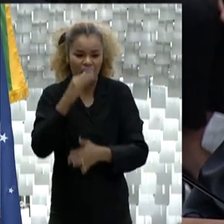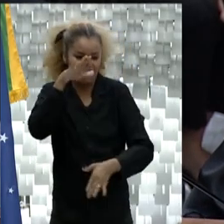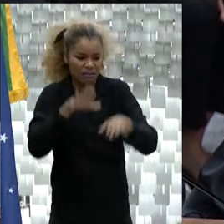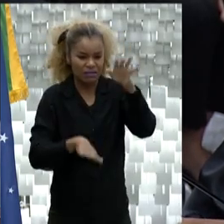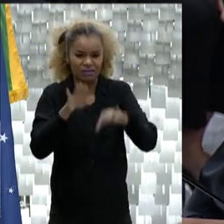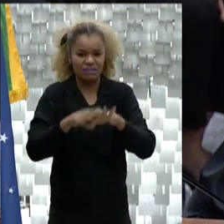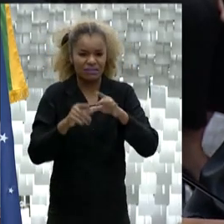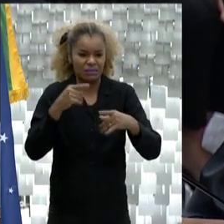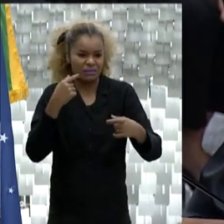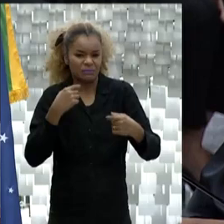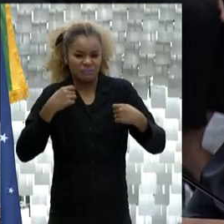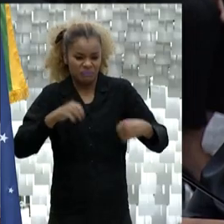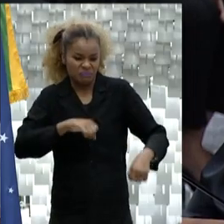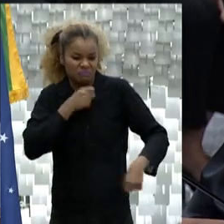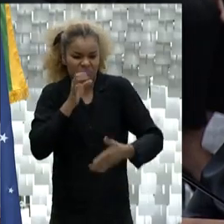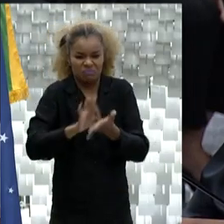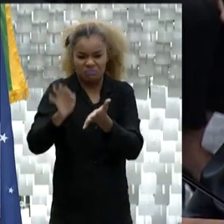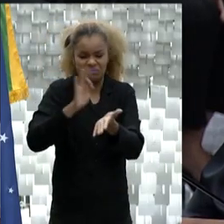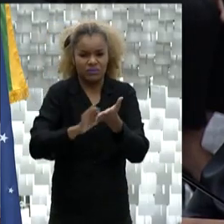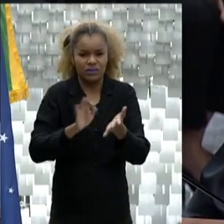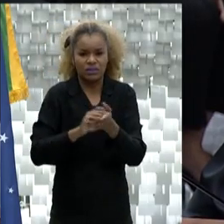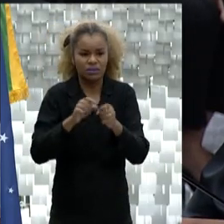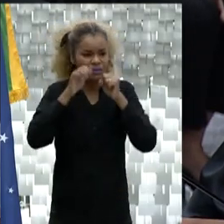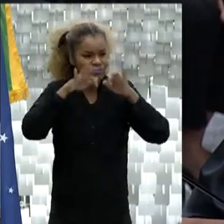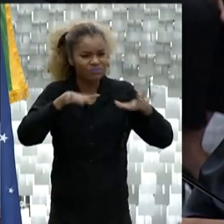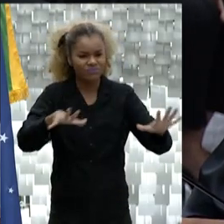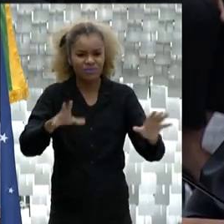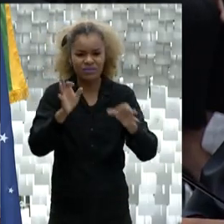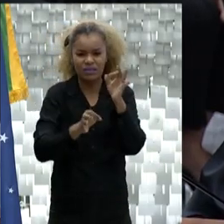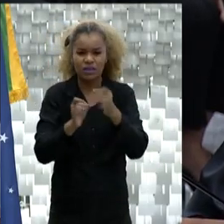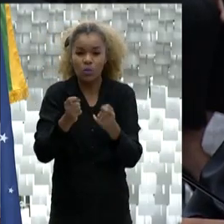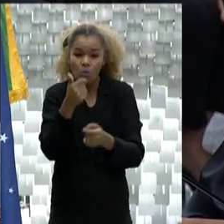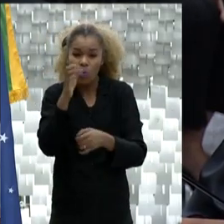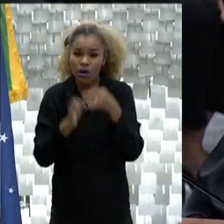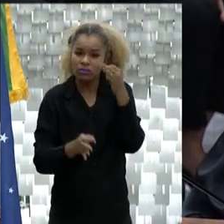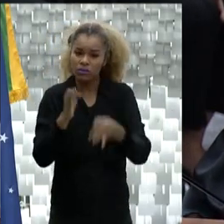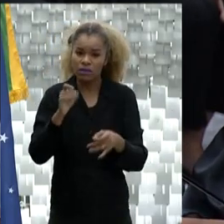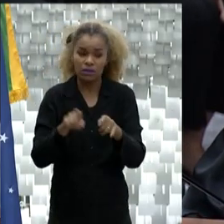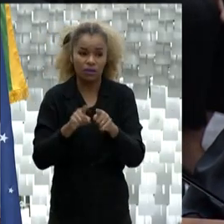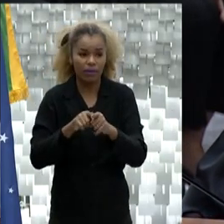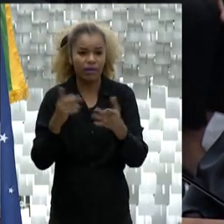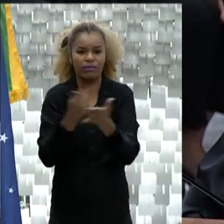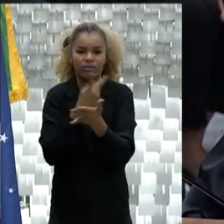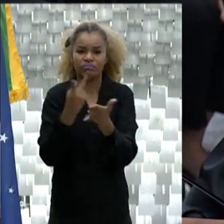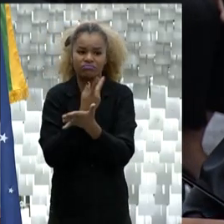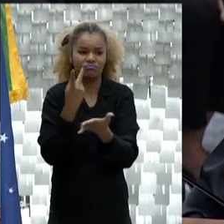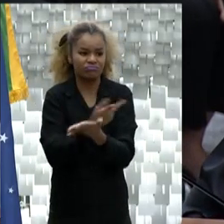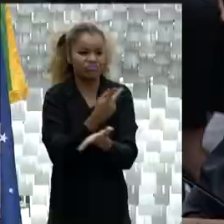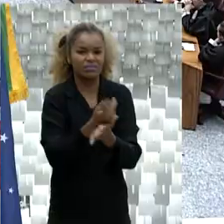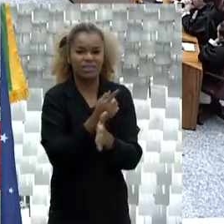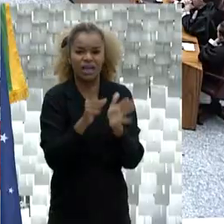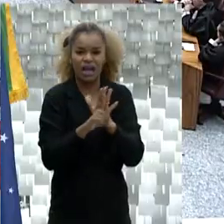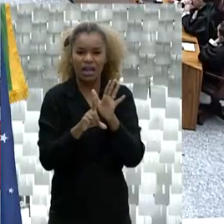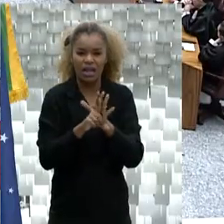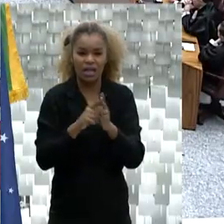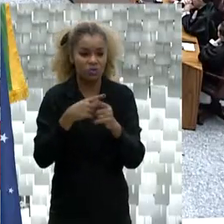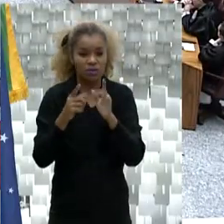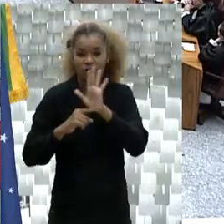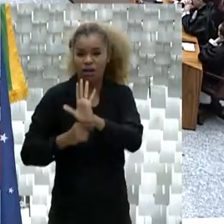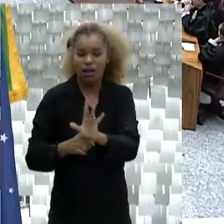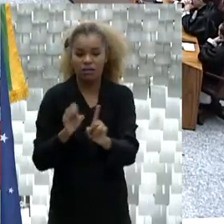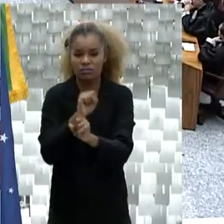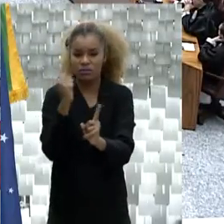de proliferação de organismos quase judiciários, de infração legislativa sem eficácia social,